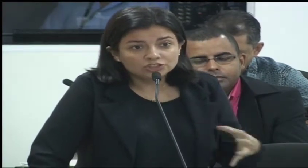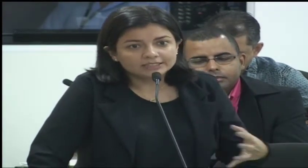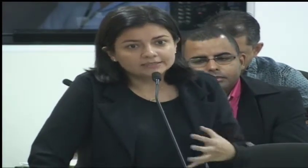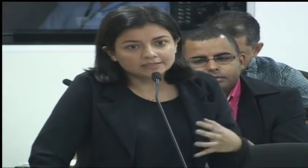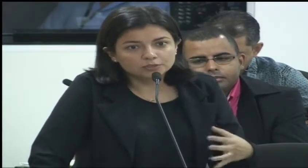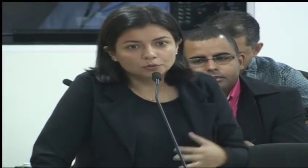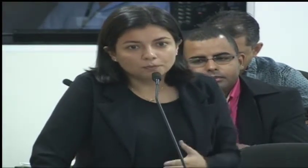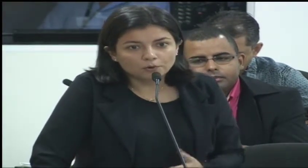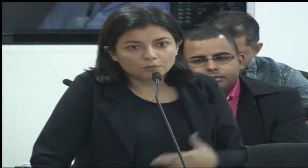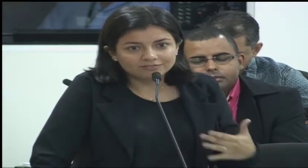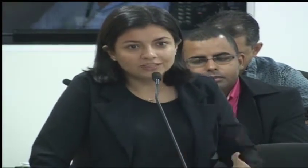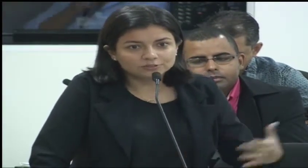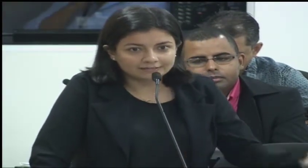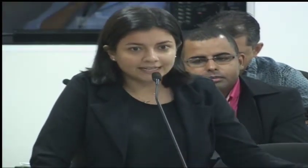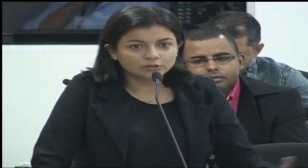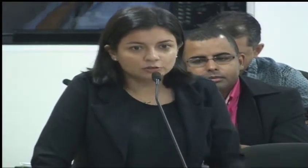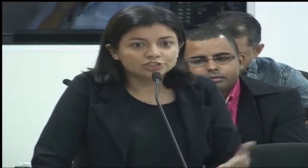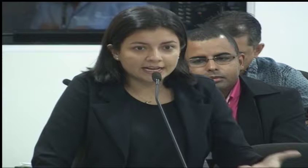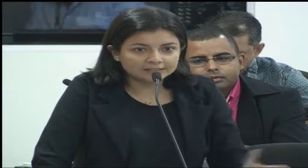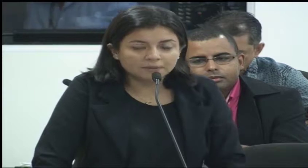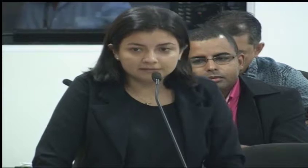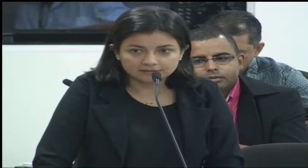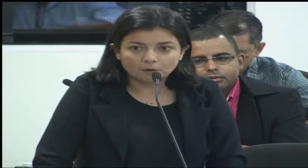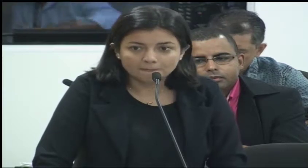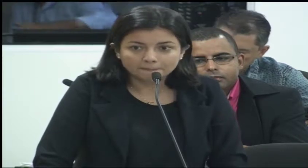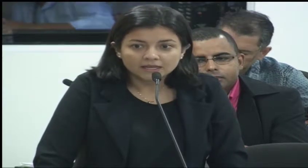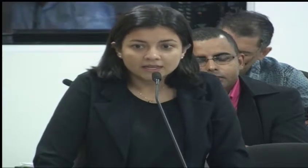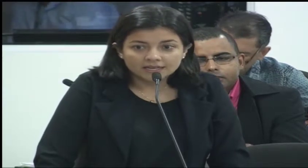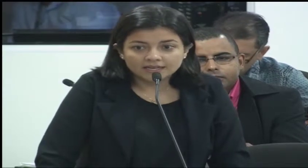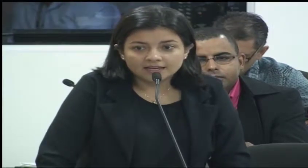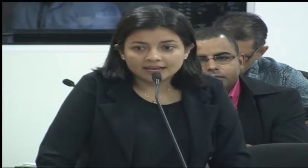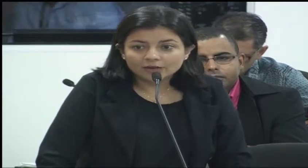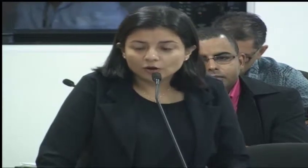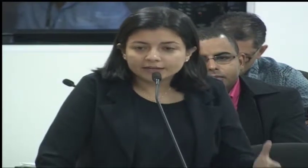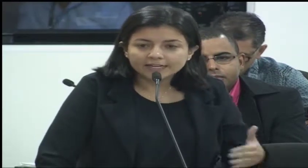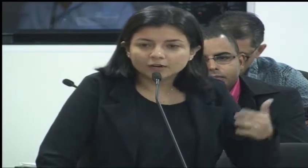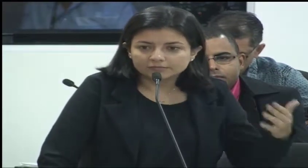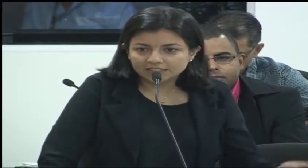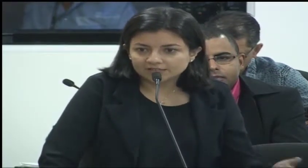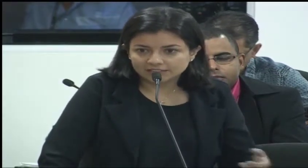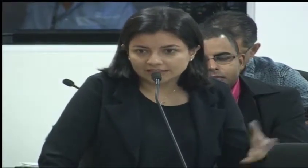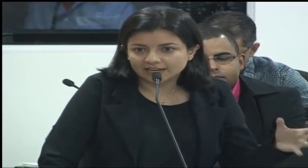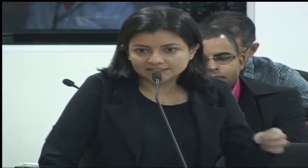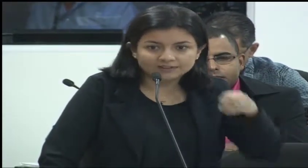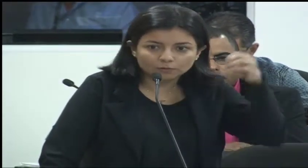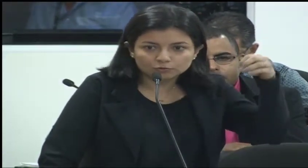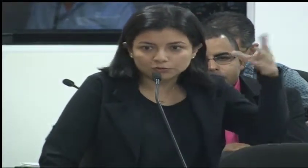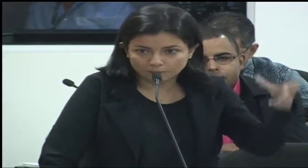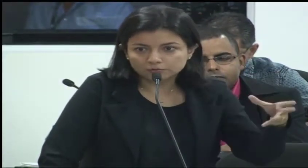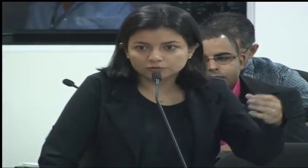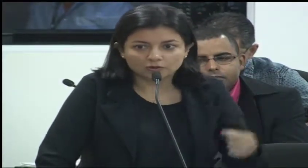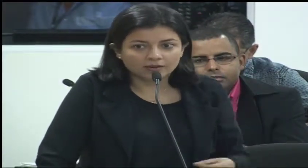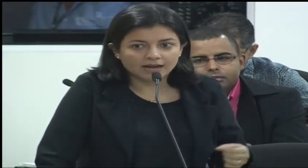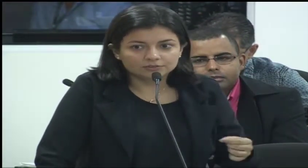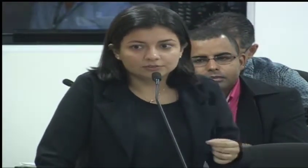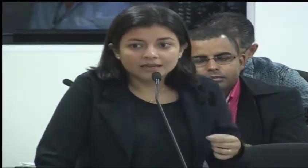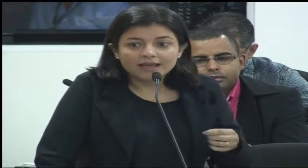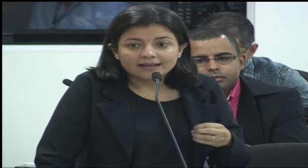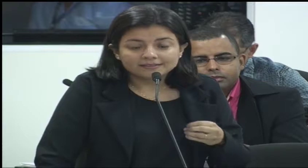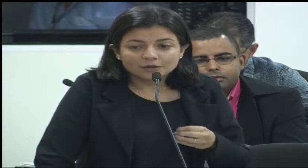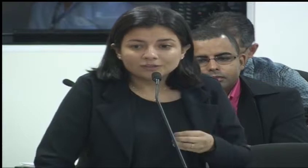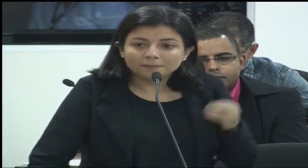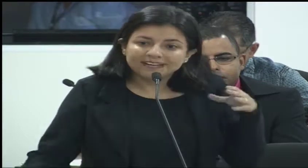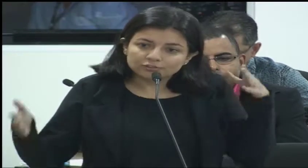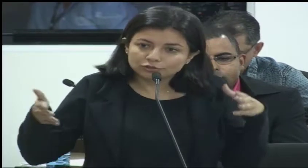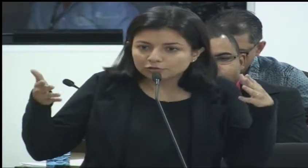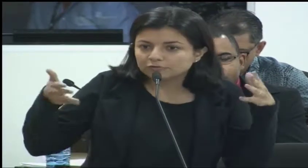acabam engessando um pouco o avanço da tecnologia e a expansão. E ele coloca, inclusive, na narrativa, um dos pontos colocados